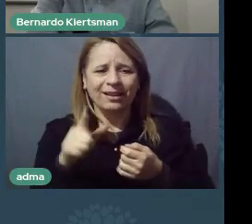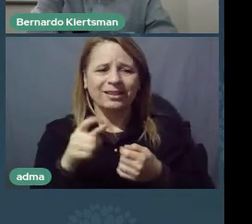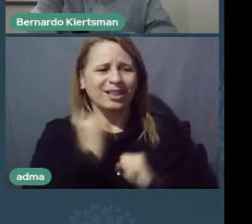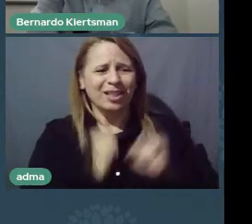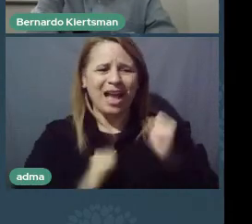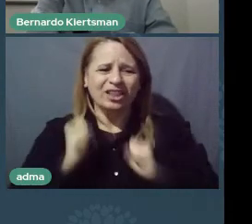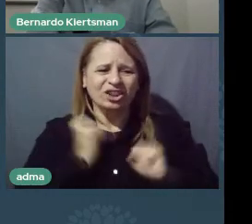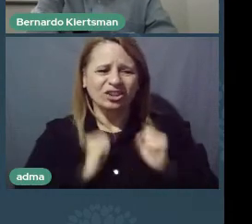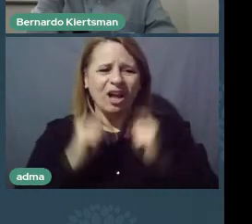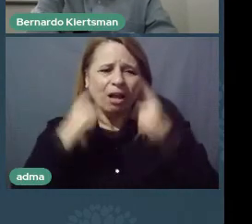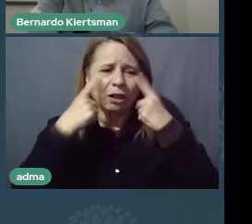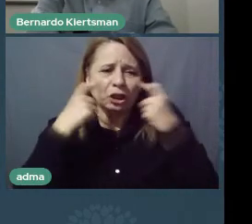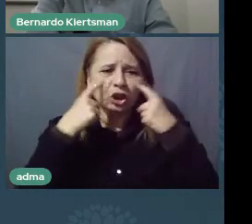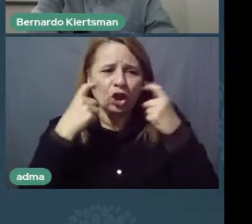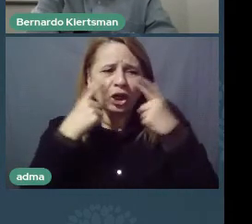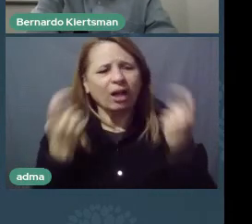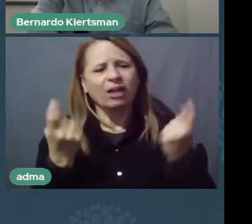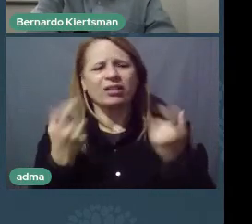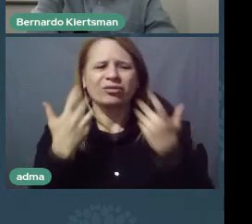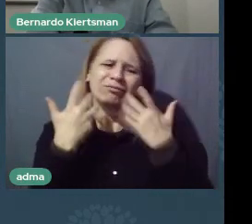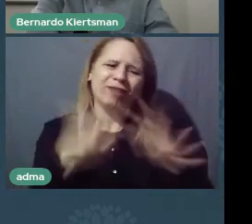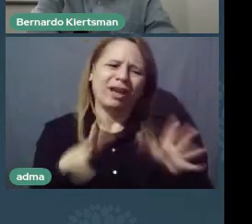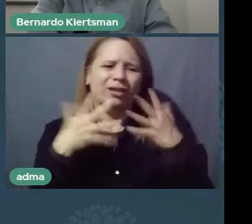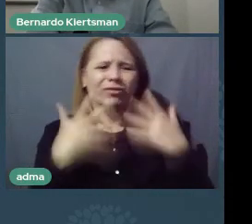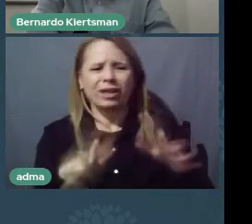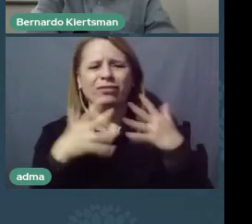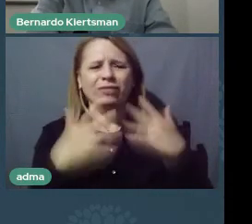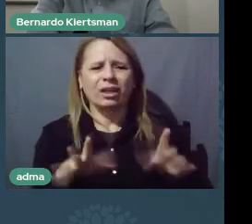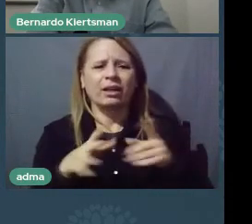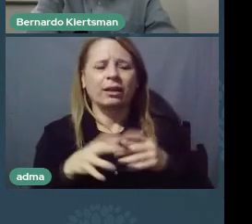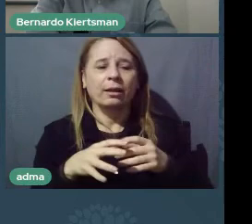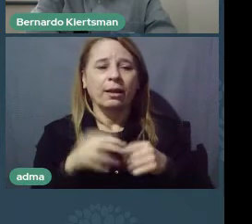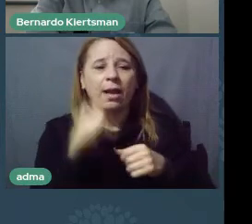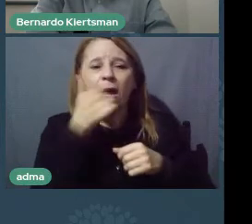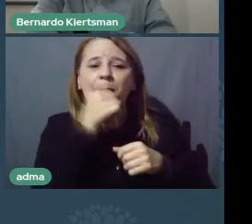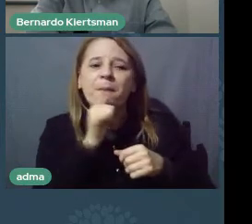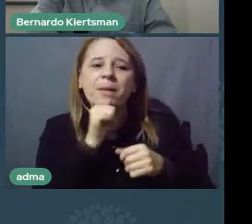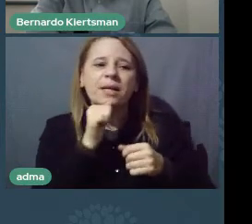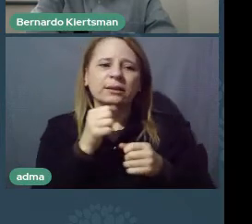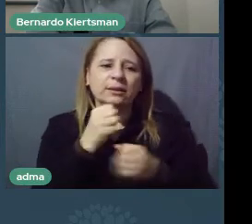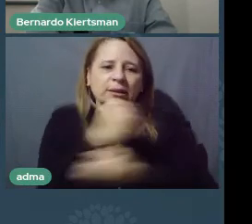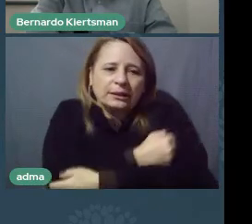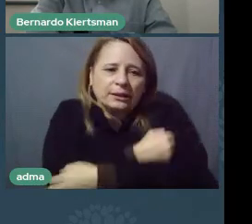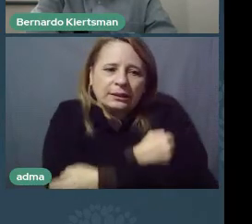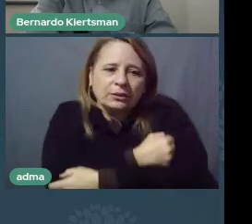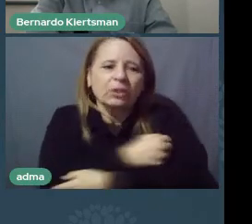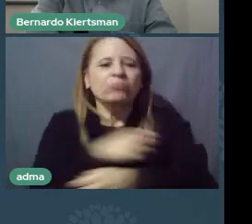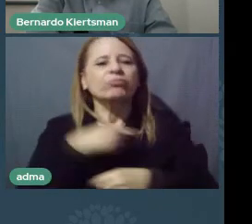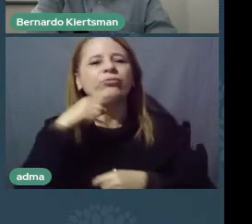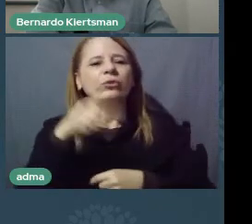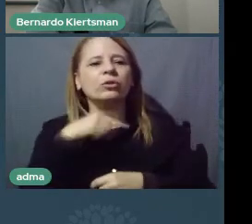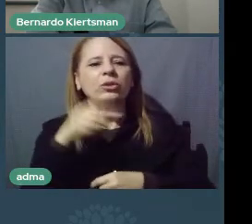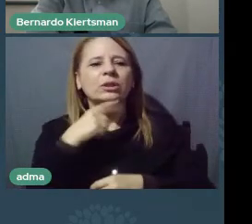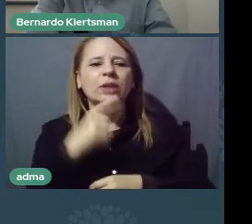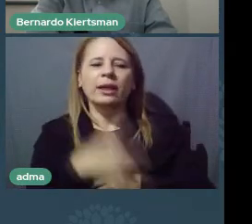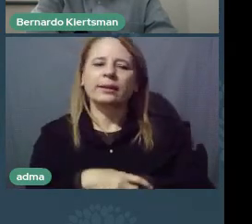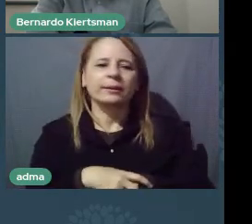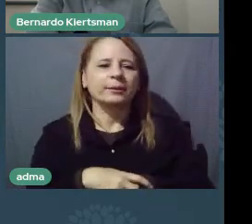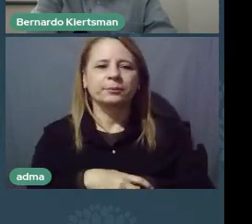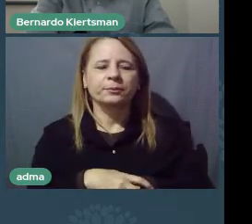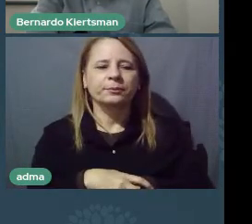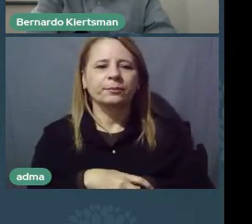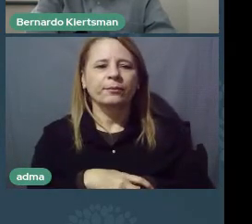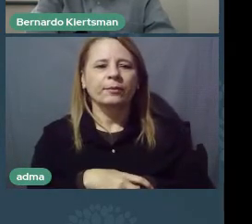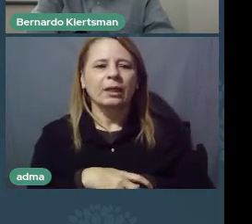que brigava com o médico, brigava com a mãe tentando prender a criança com